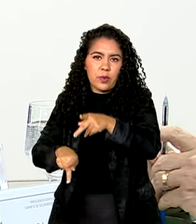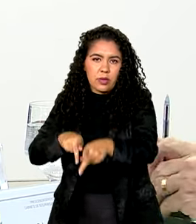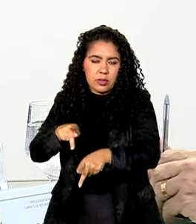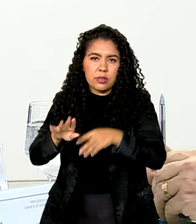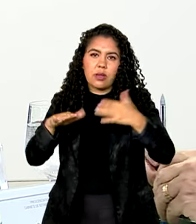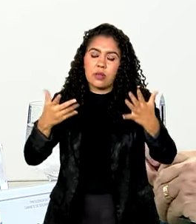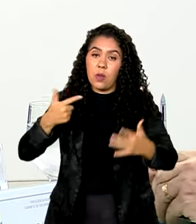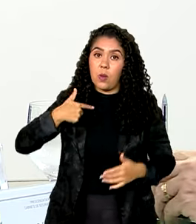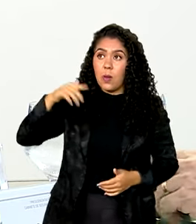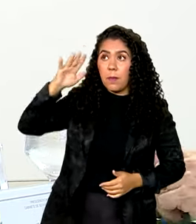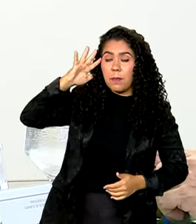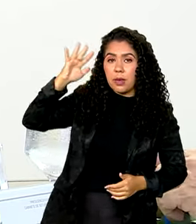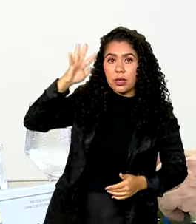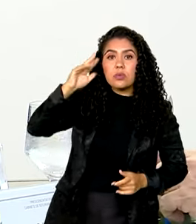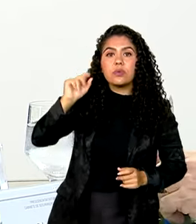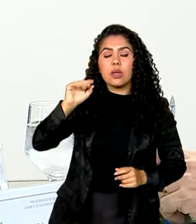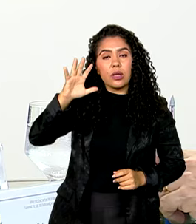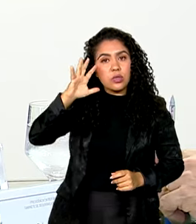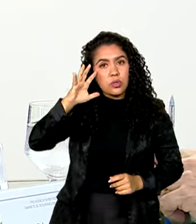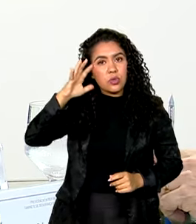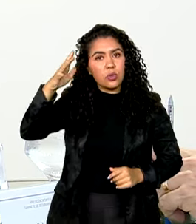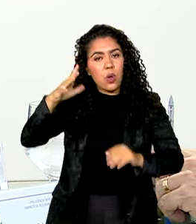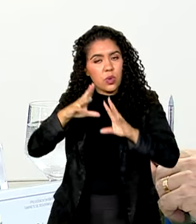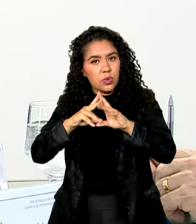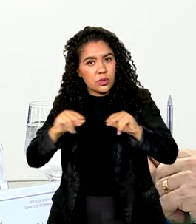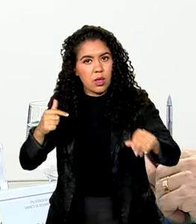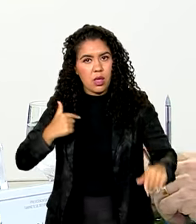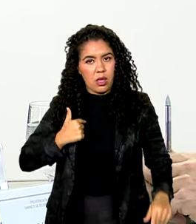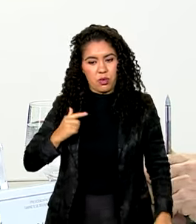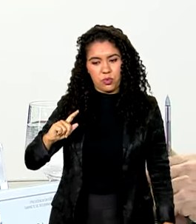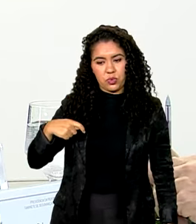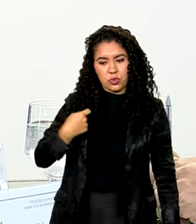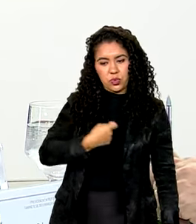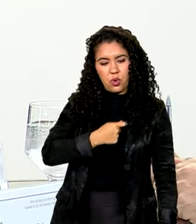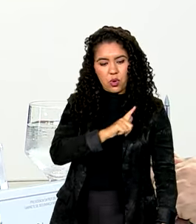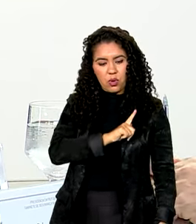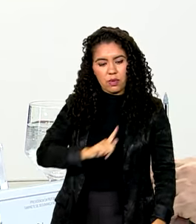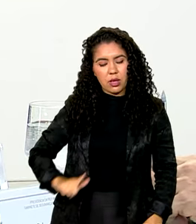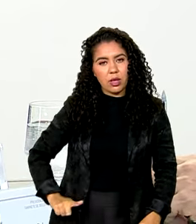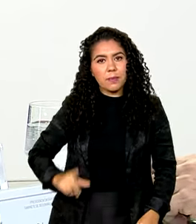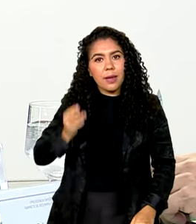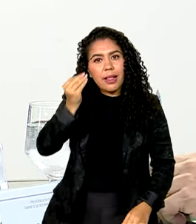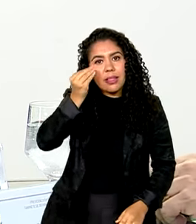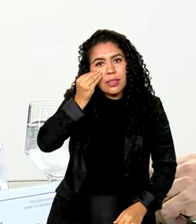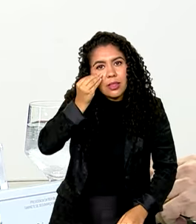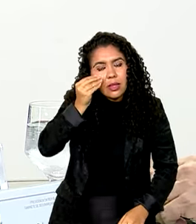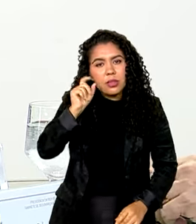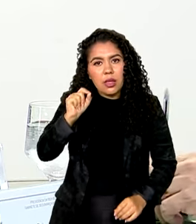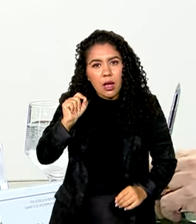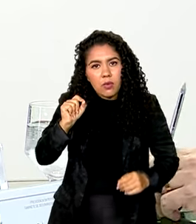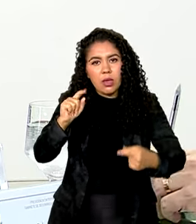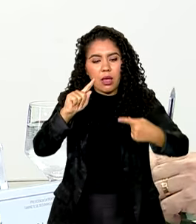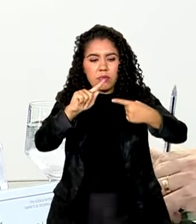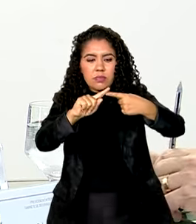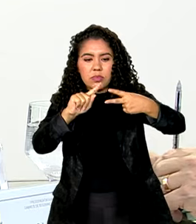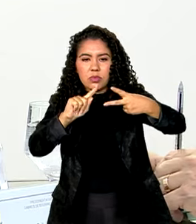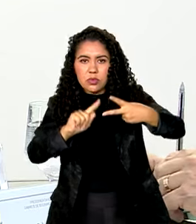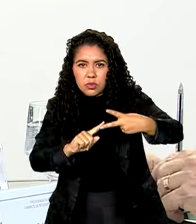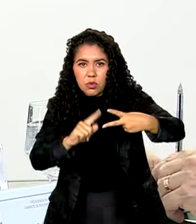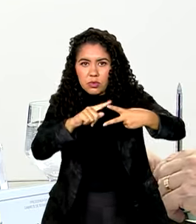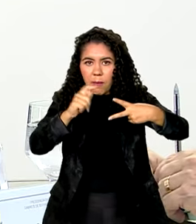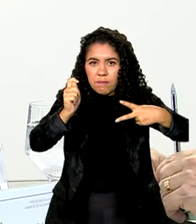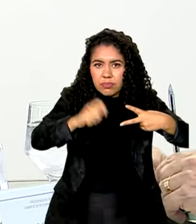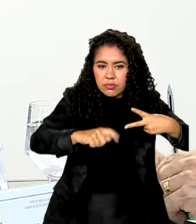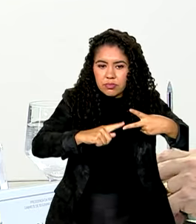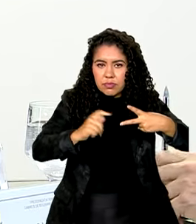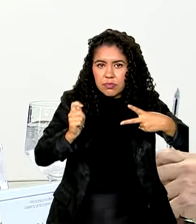penso que a solução que cabe, pelo menos a mim como governador, é buscar conciliar essas possibilidades, garantindo que o